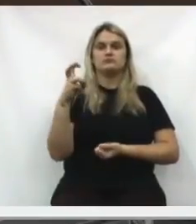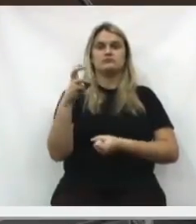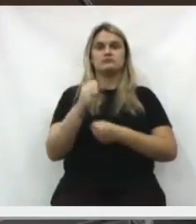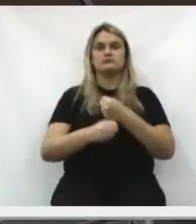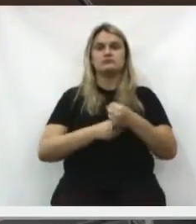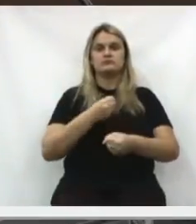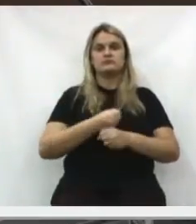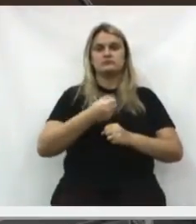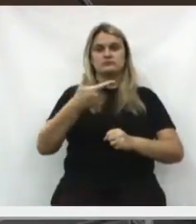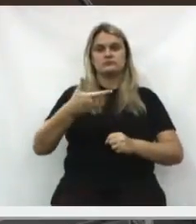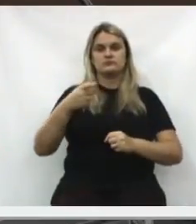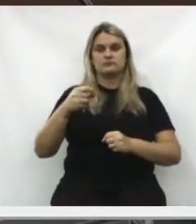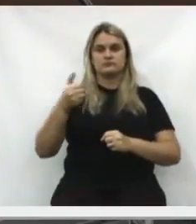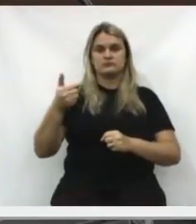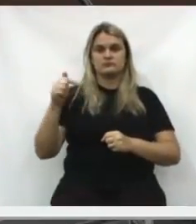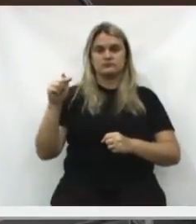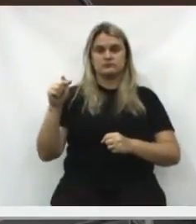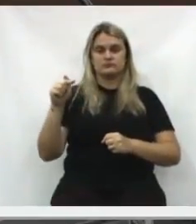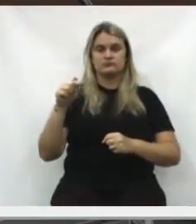Número